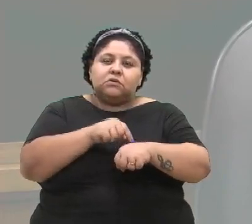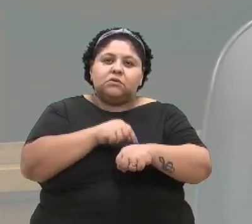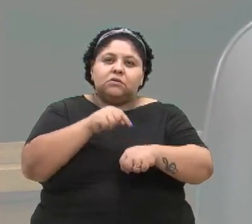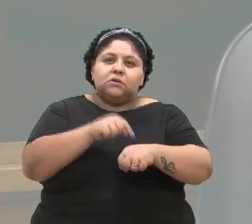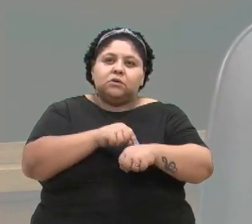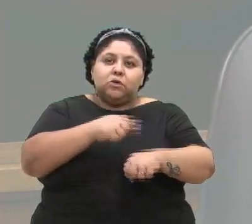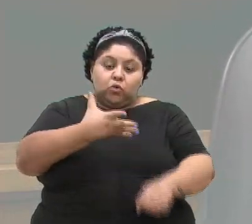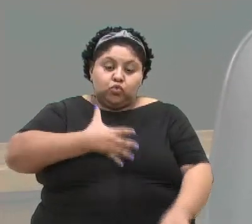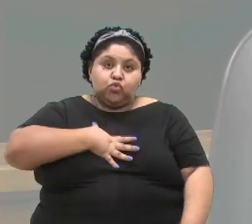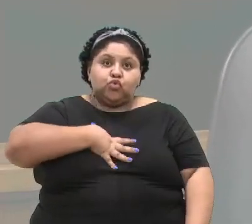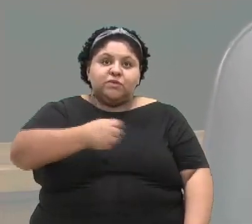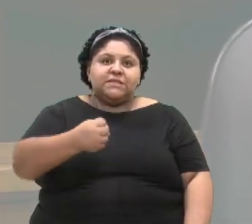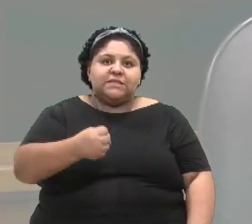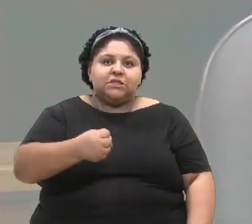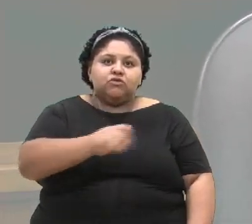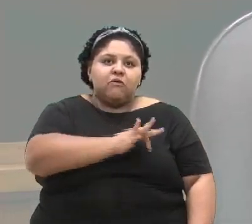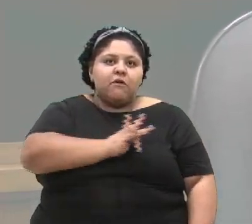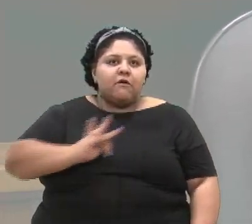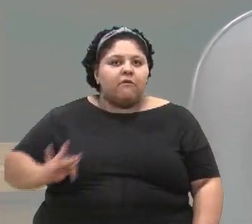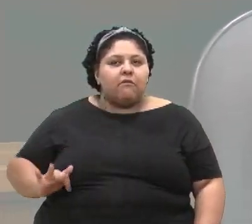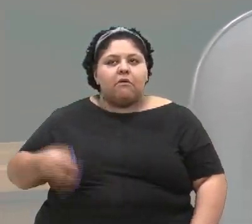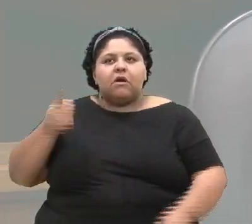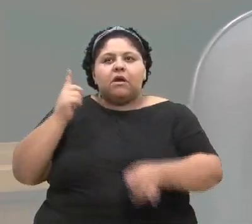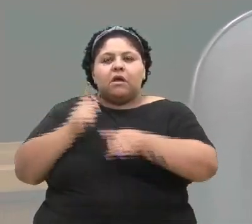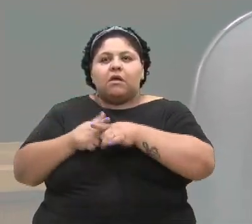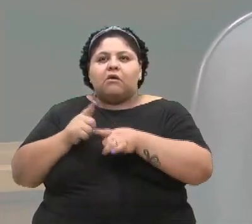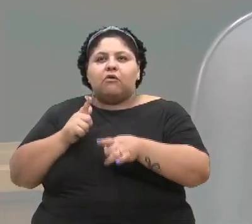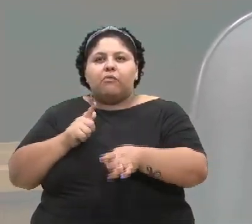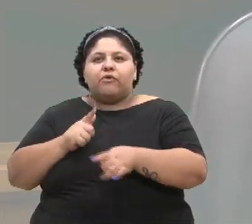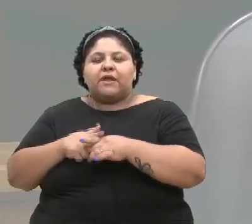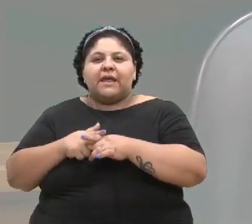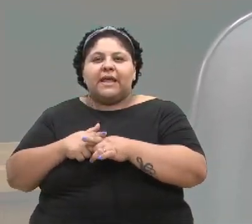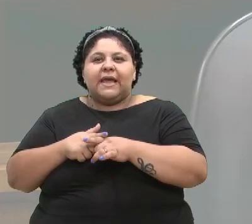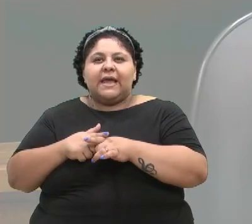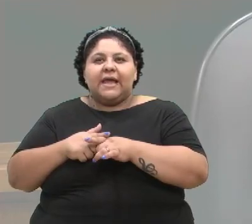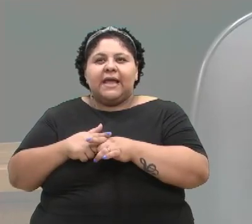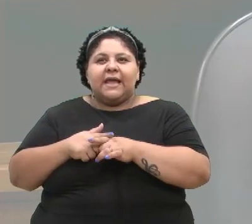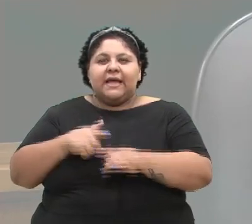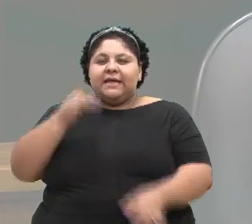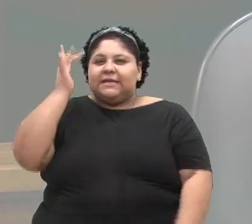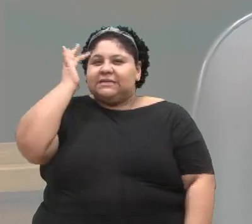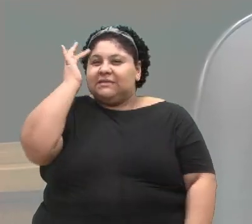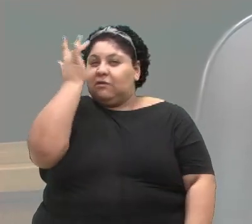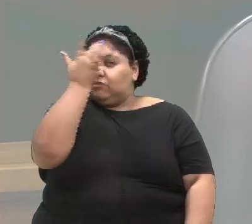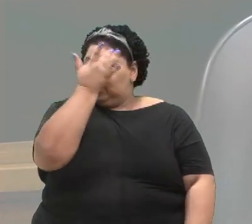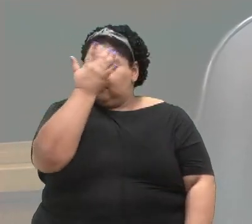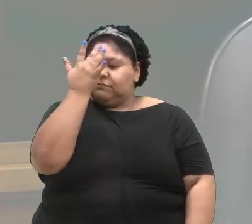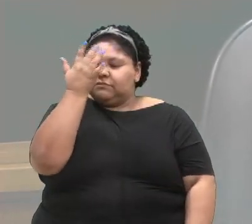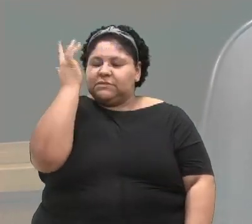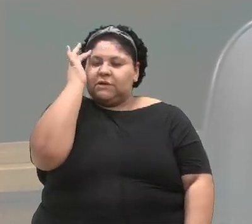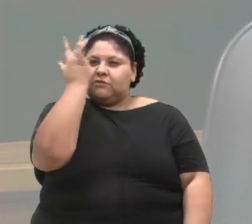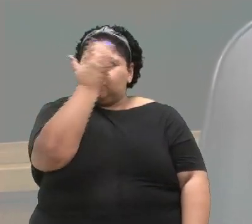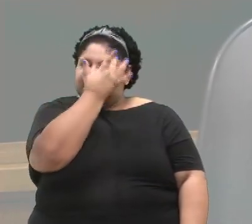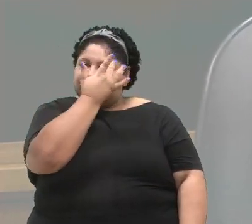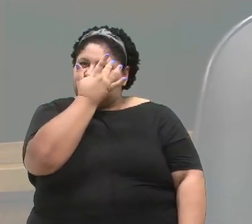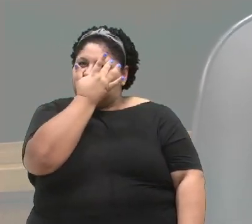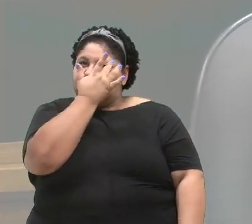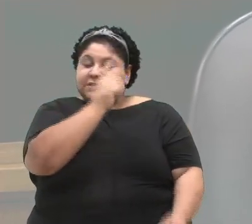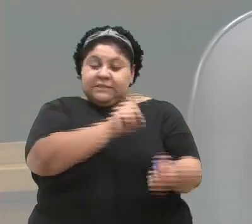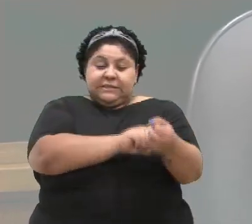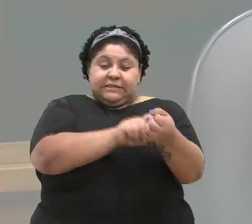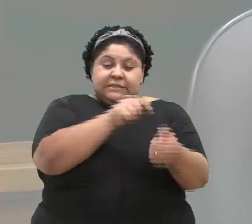em Farroupilha por causa de doença mental, do estresse do trabalho, que foi colocado,